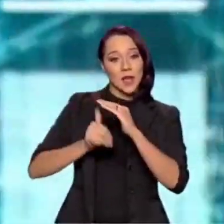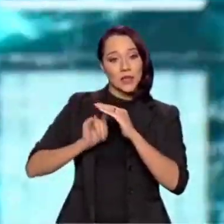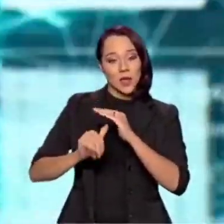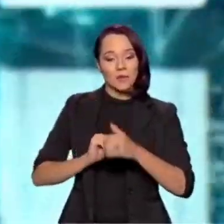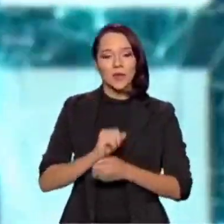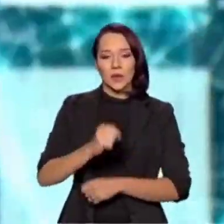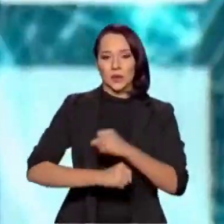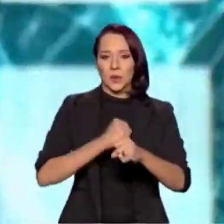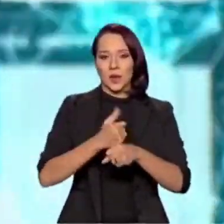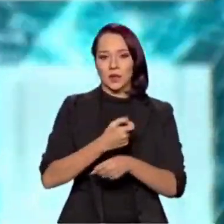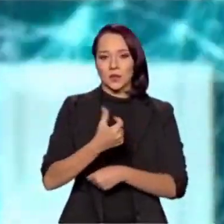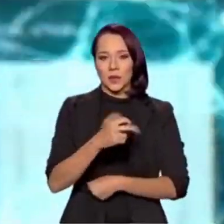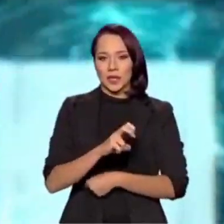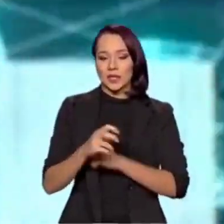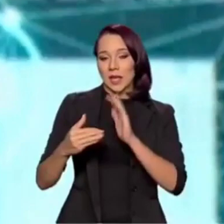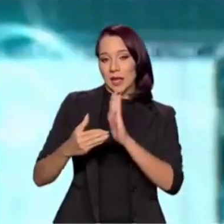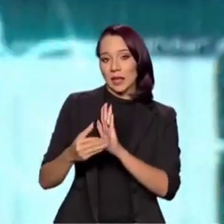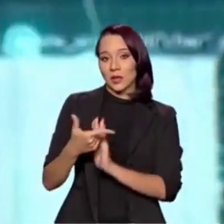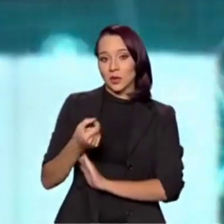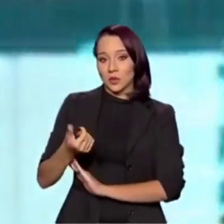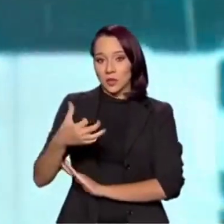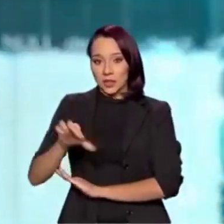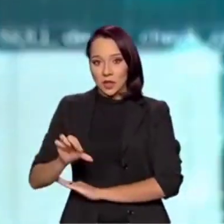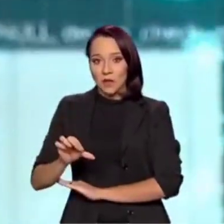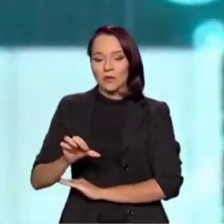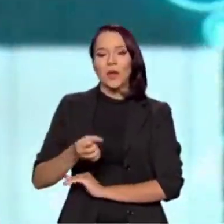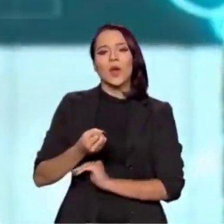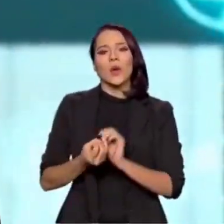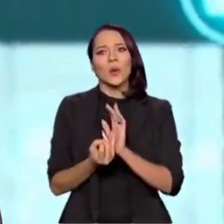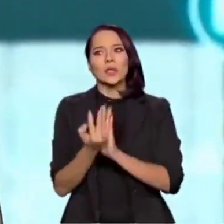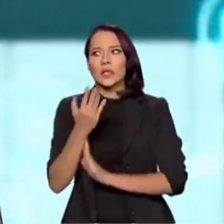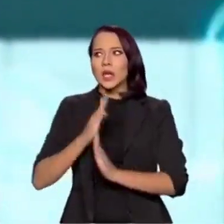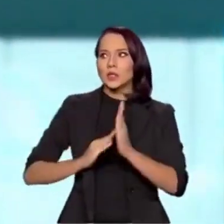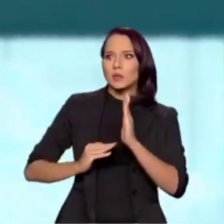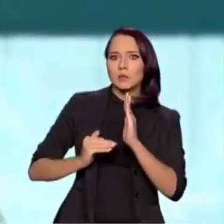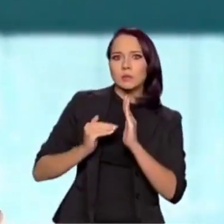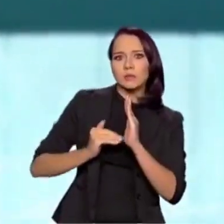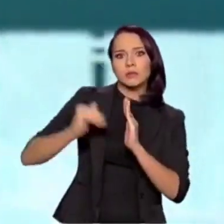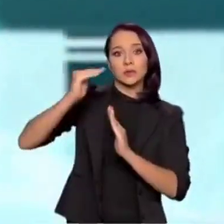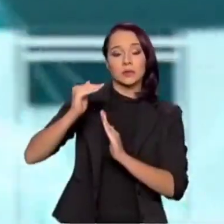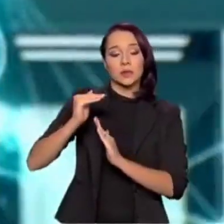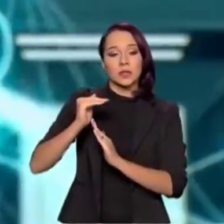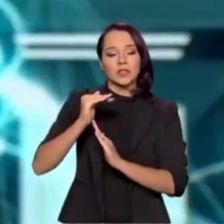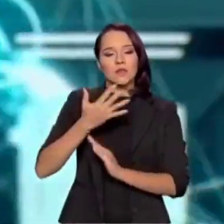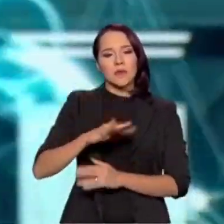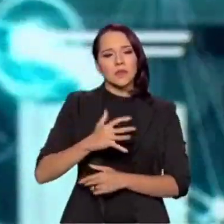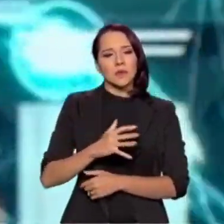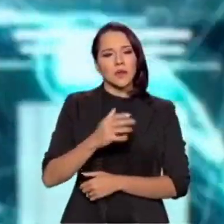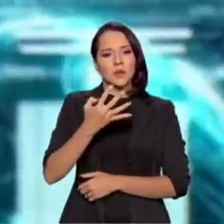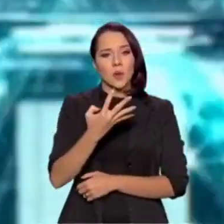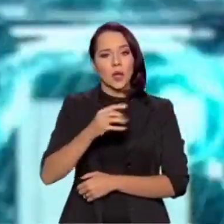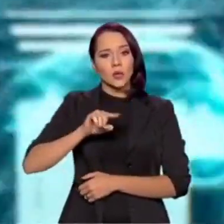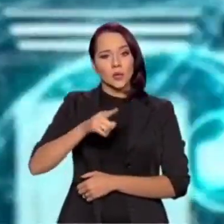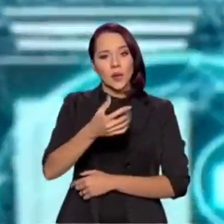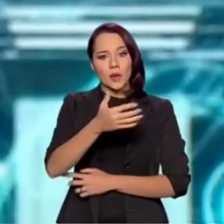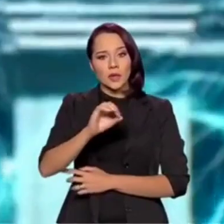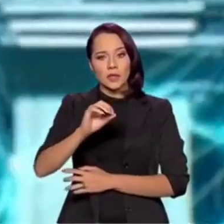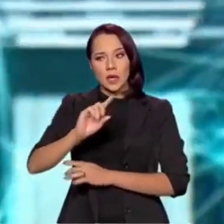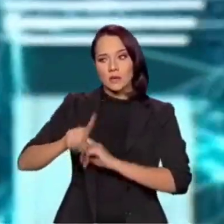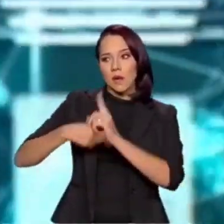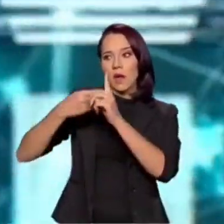de 2015 até 2019, o número deu um salto. Partiu aí de uma média de 4.100